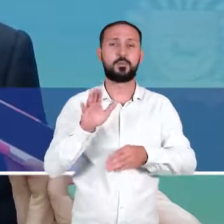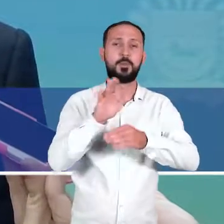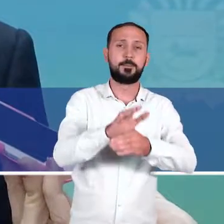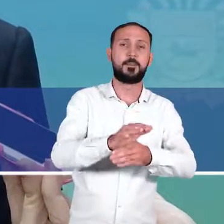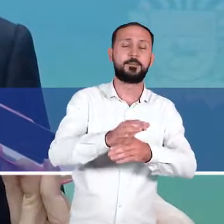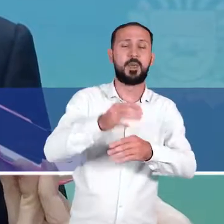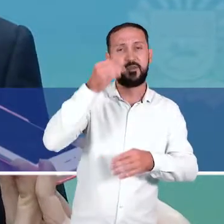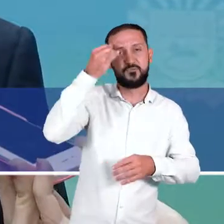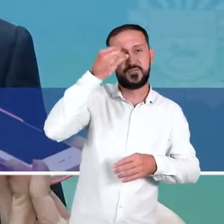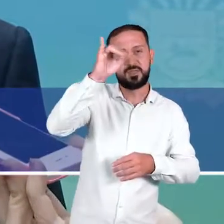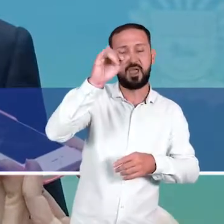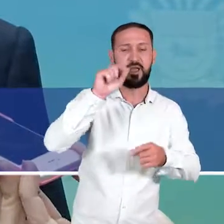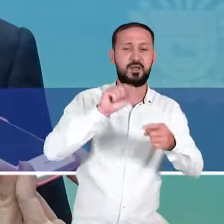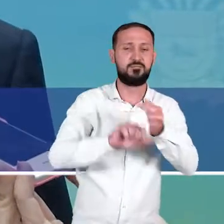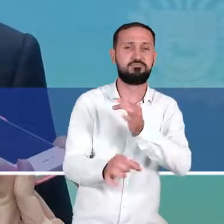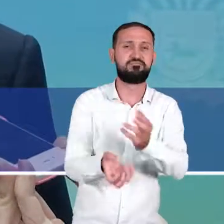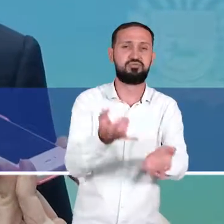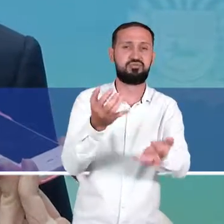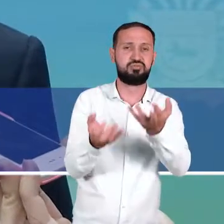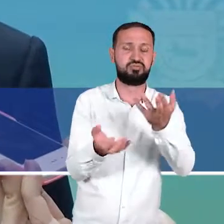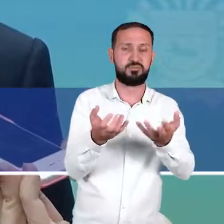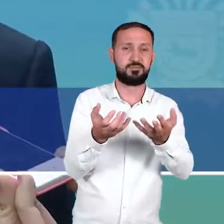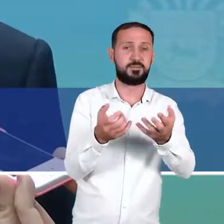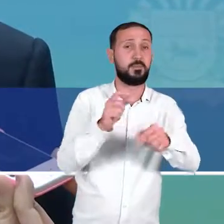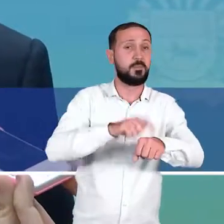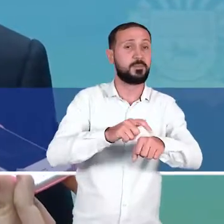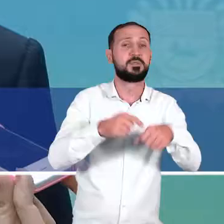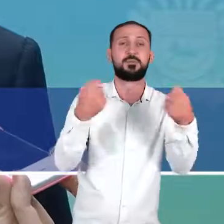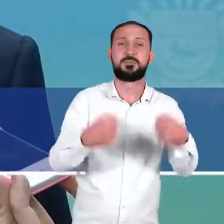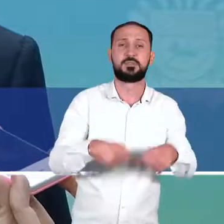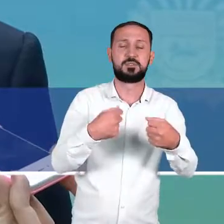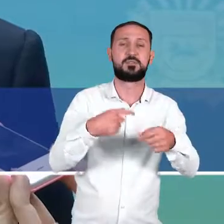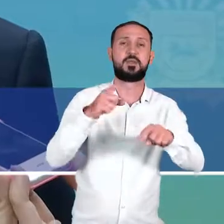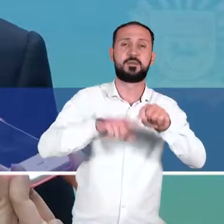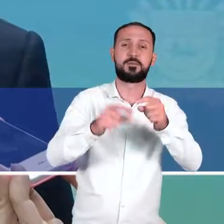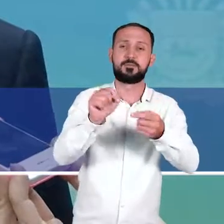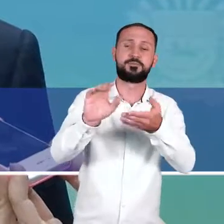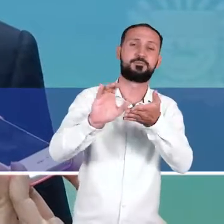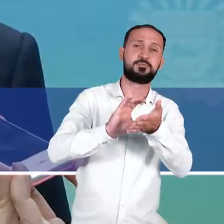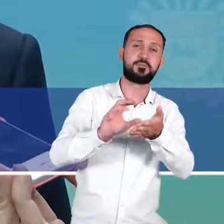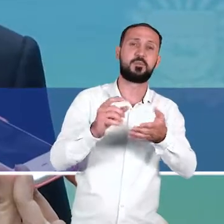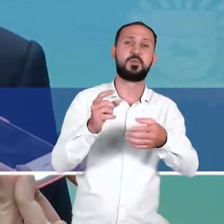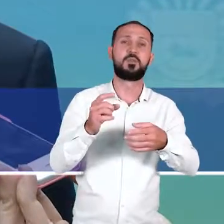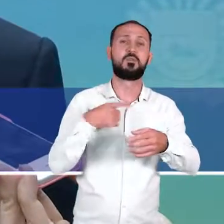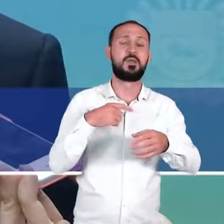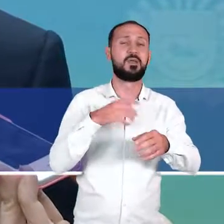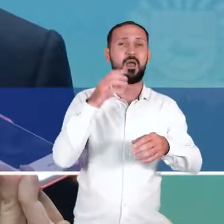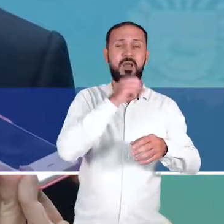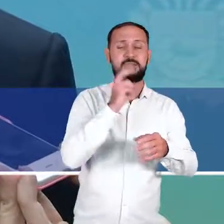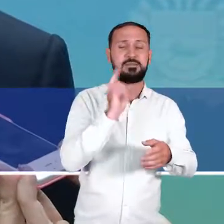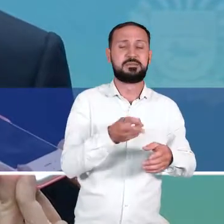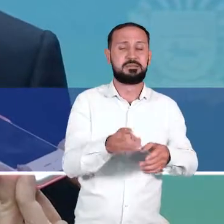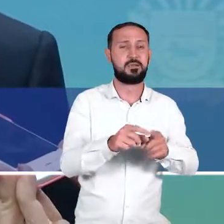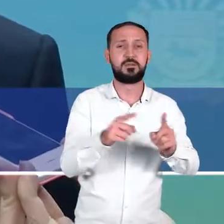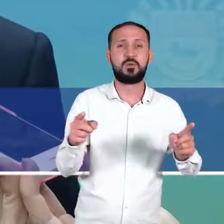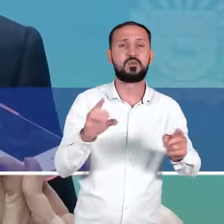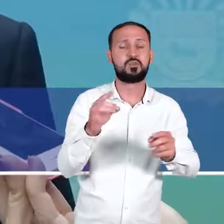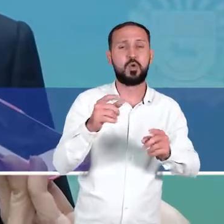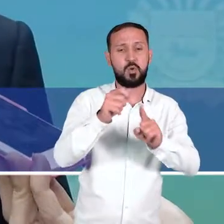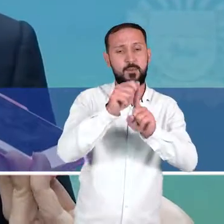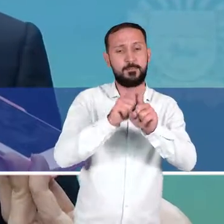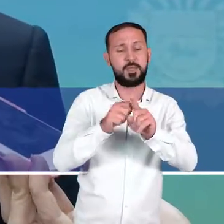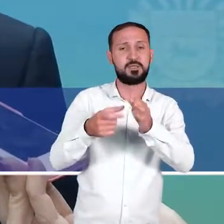incêndios, porque é esse momento que precisamos. São recursos que precisamos, que não é por tanto tempo, é esses 30 dias